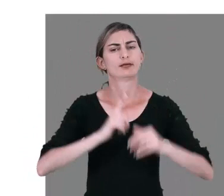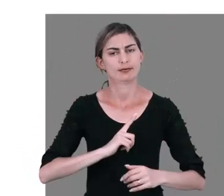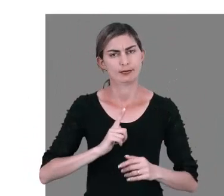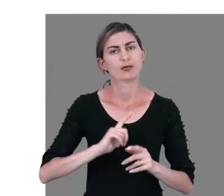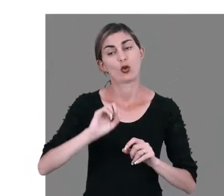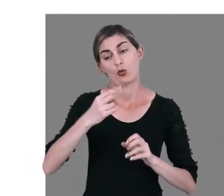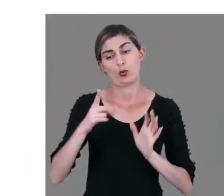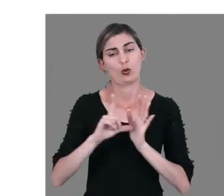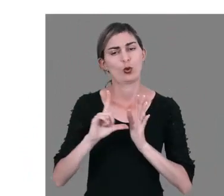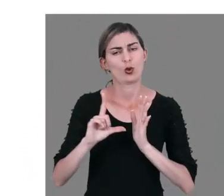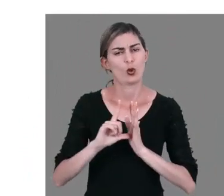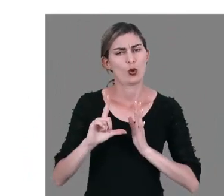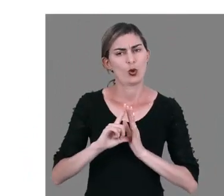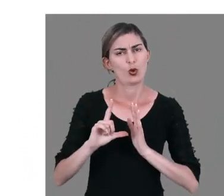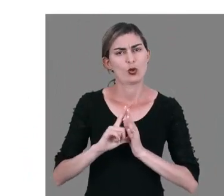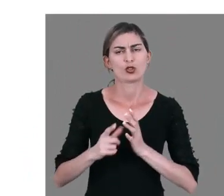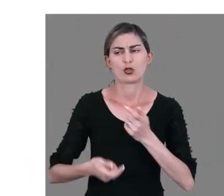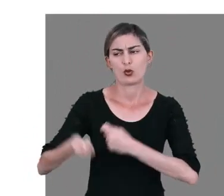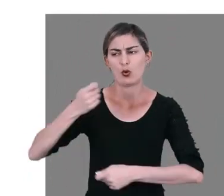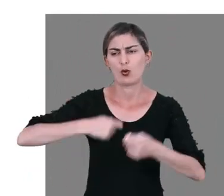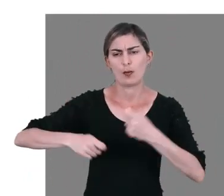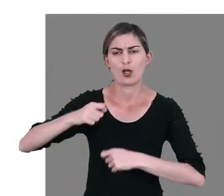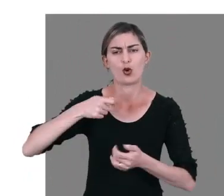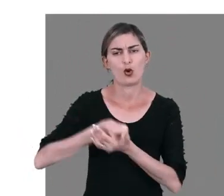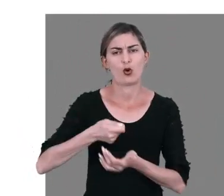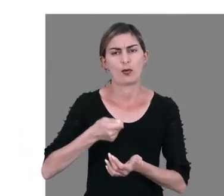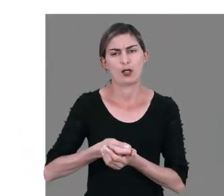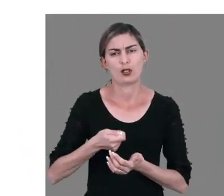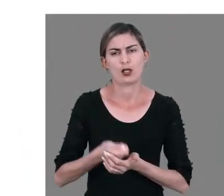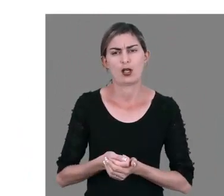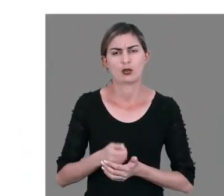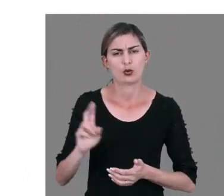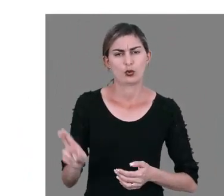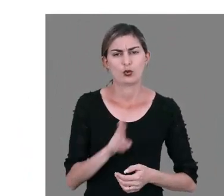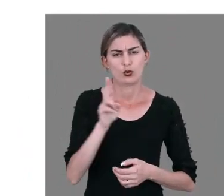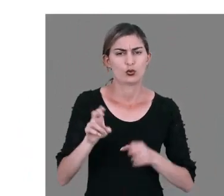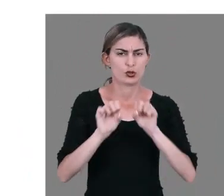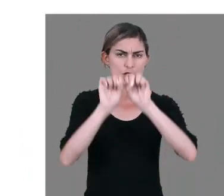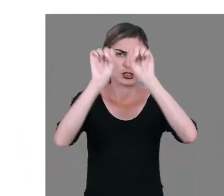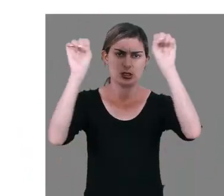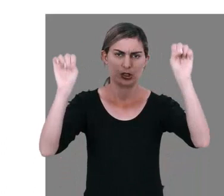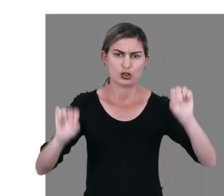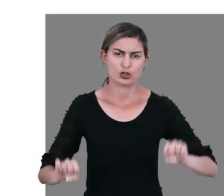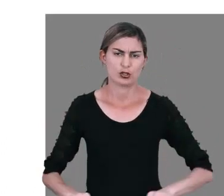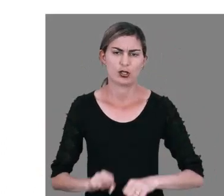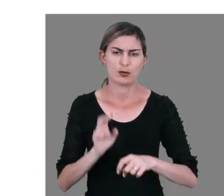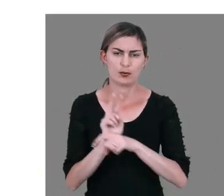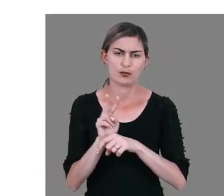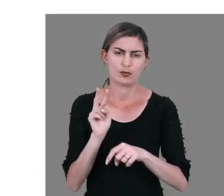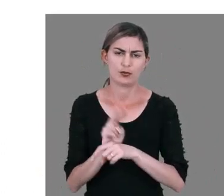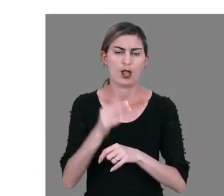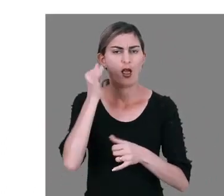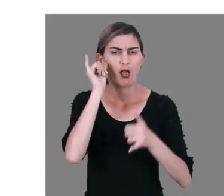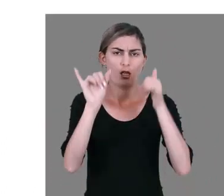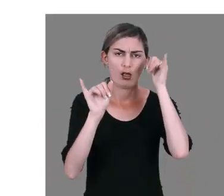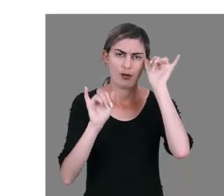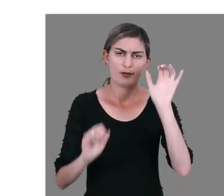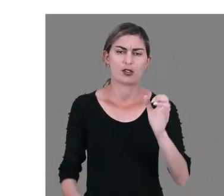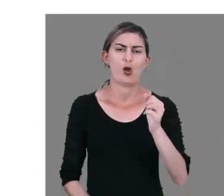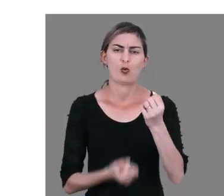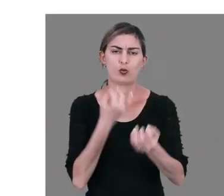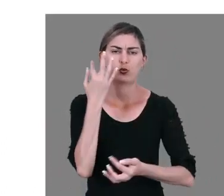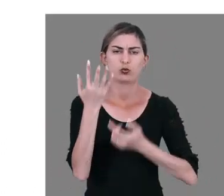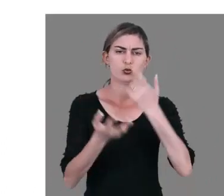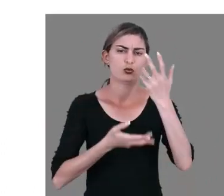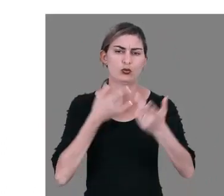em lojas, centros comerciais. É obrigatório o uso de sistemas de prevenção de incêndio, né? Então nós